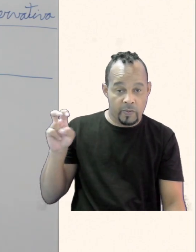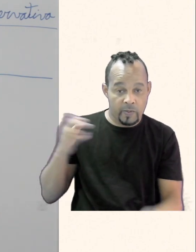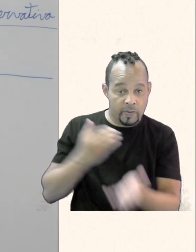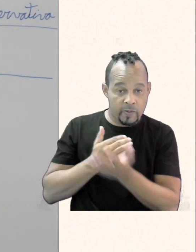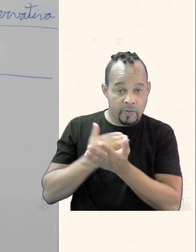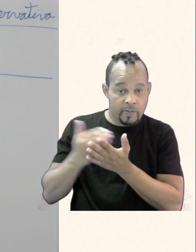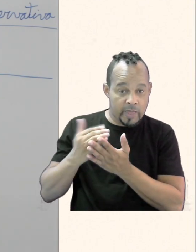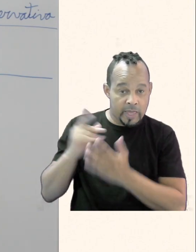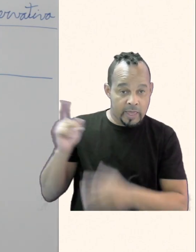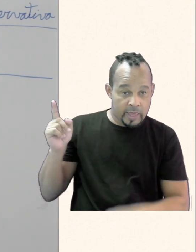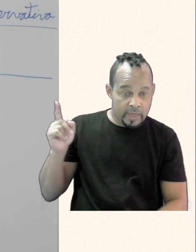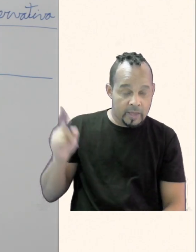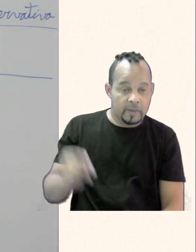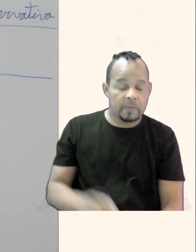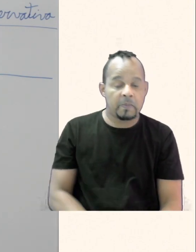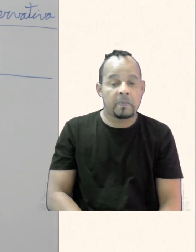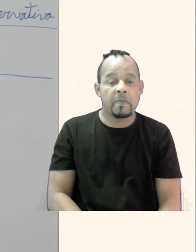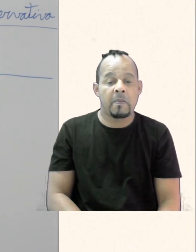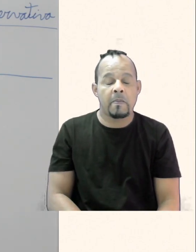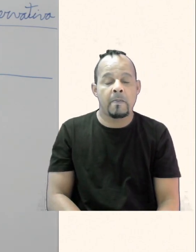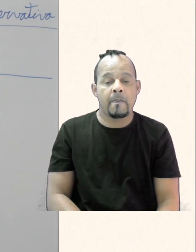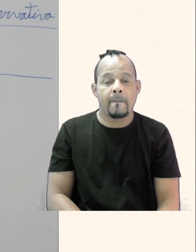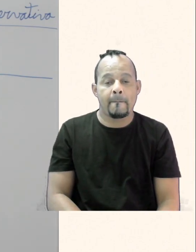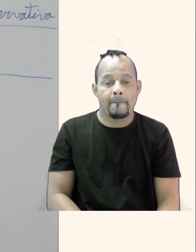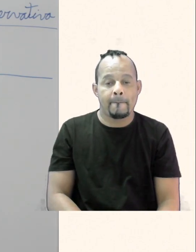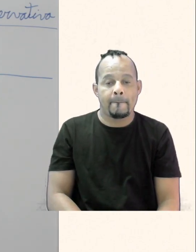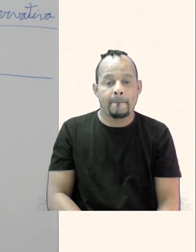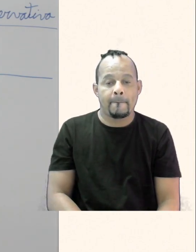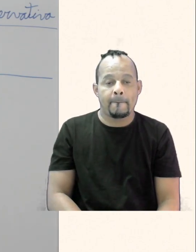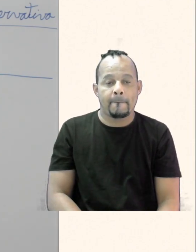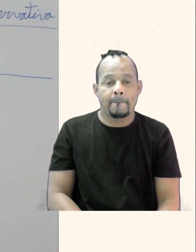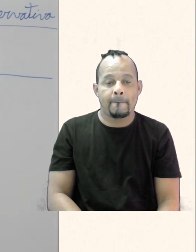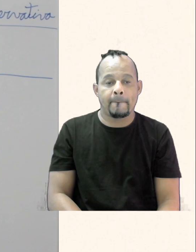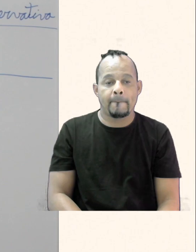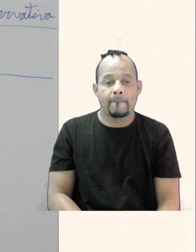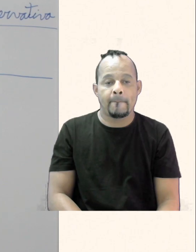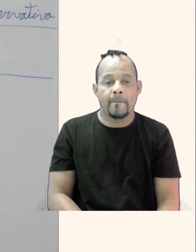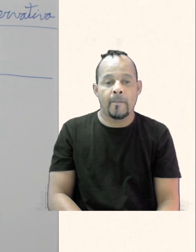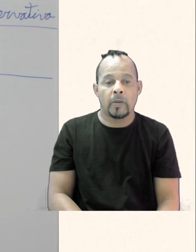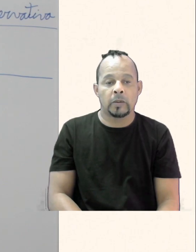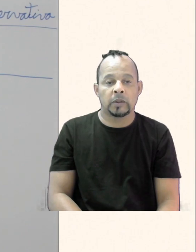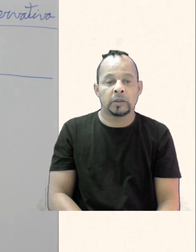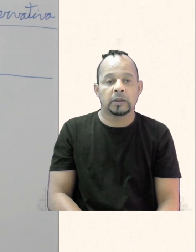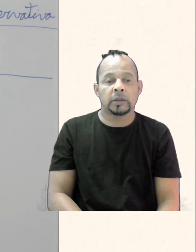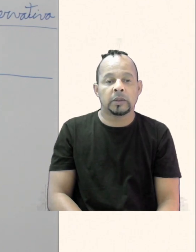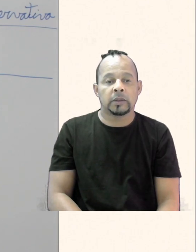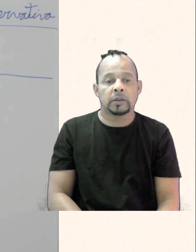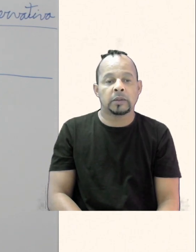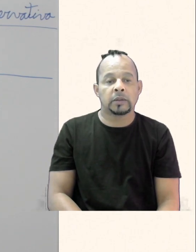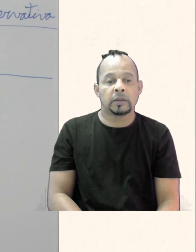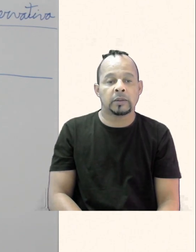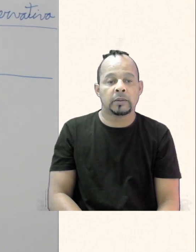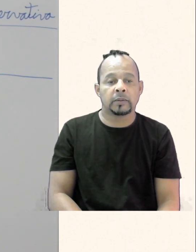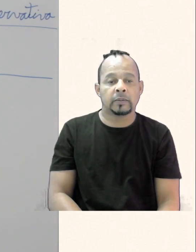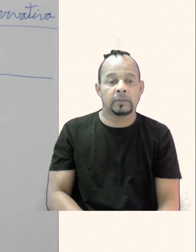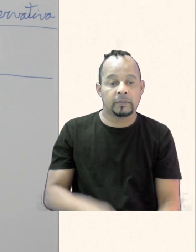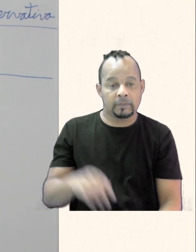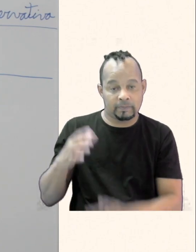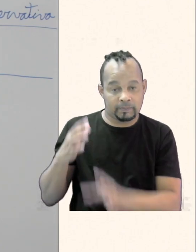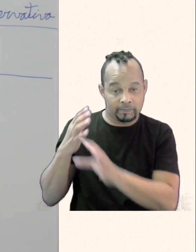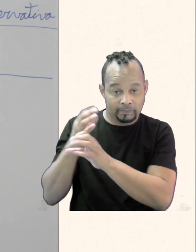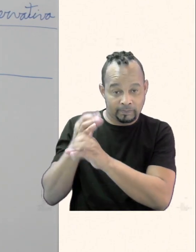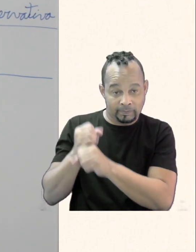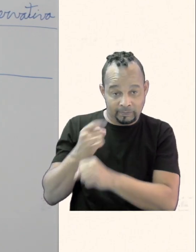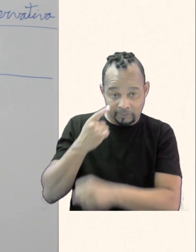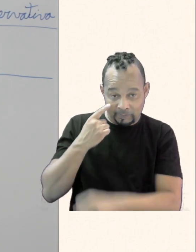a integral, aqui, ó. Vou repetir essa primeira. Beleza? Menos a integral sobre C1 de A até B de